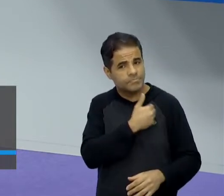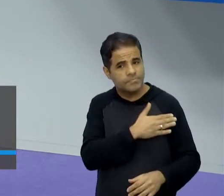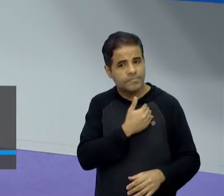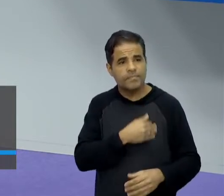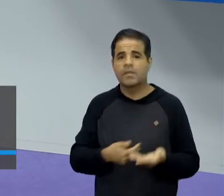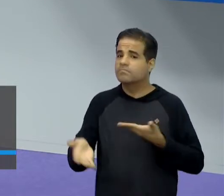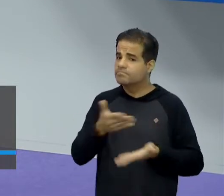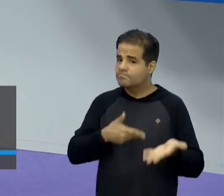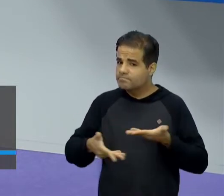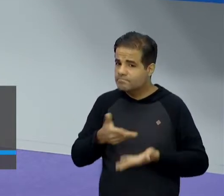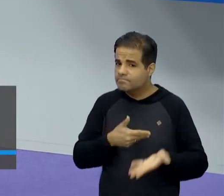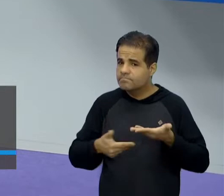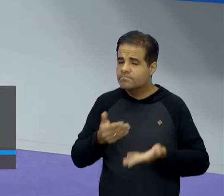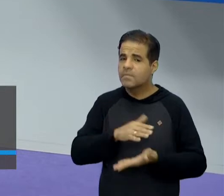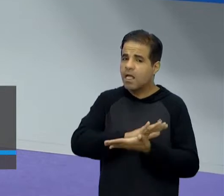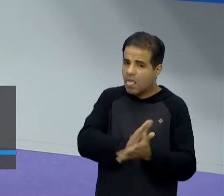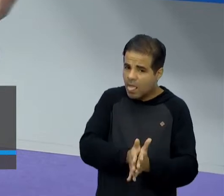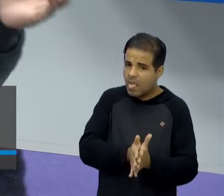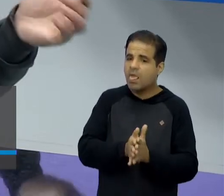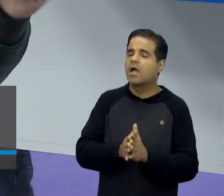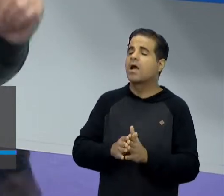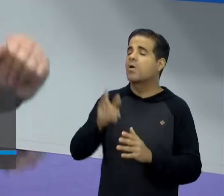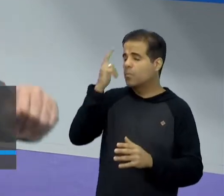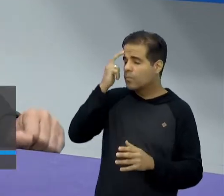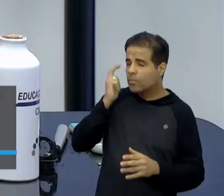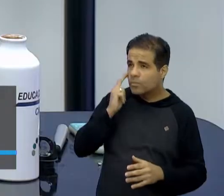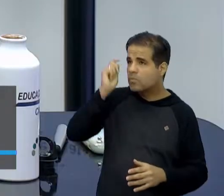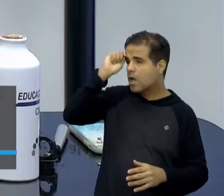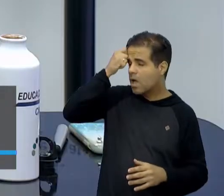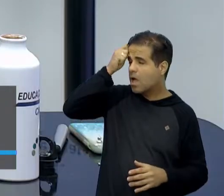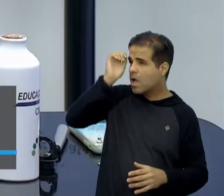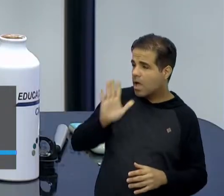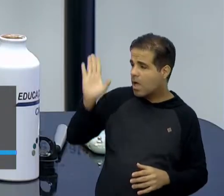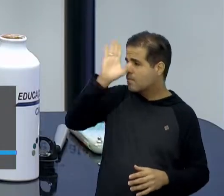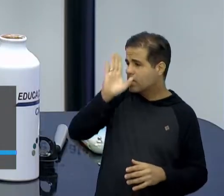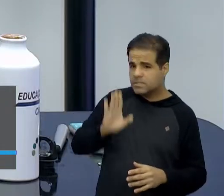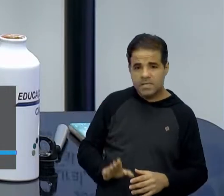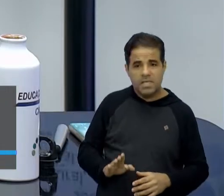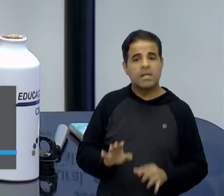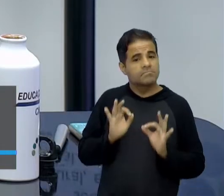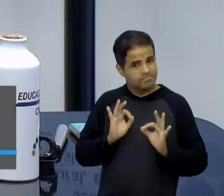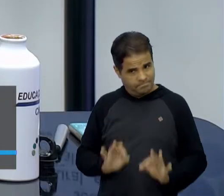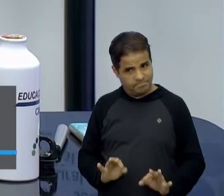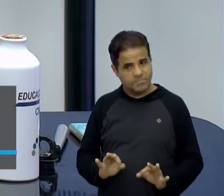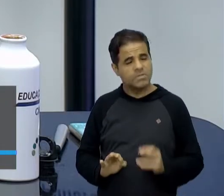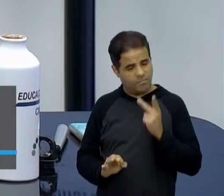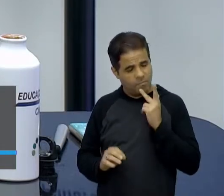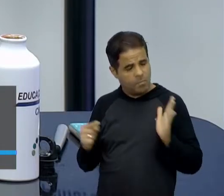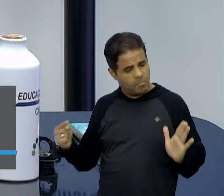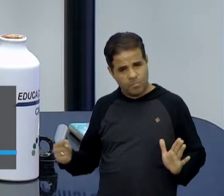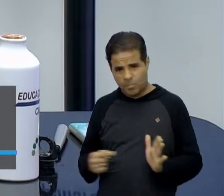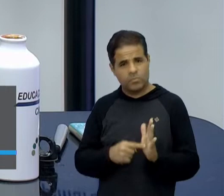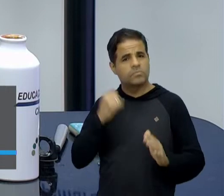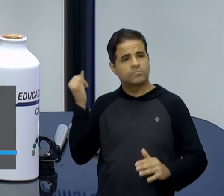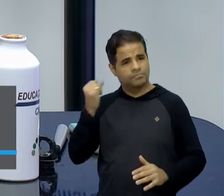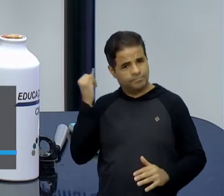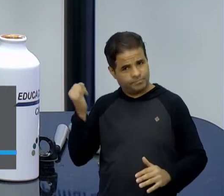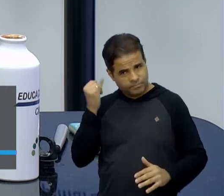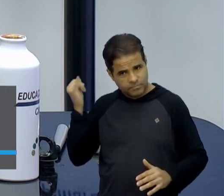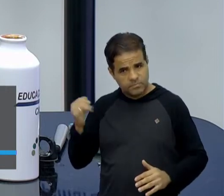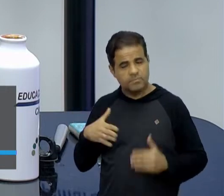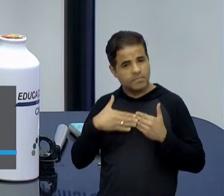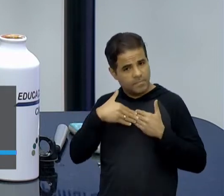em relação à cultura afro-brasileira. Tô certo ou tô errado? Certíssimo. Inclusive, você tocou no ponto. Quando você conhece e